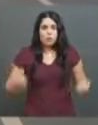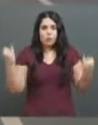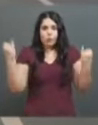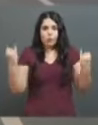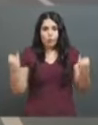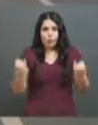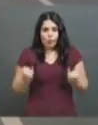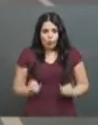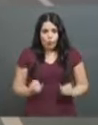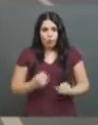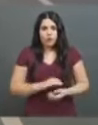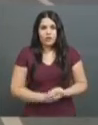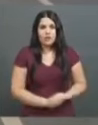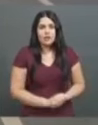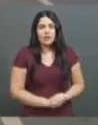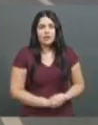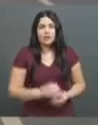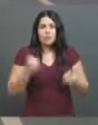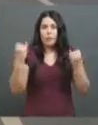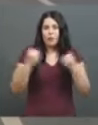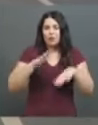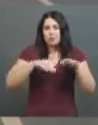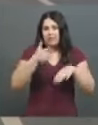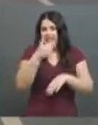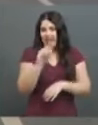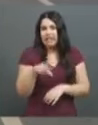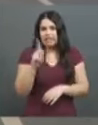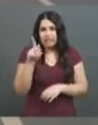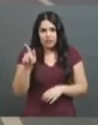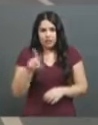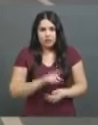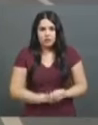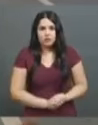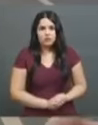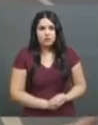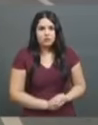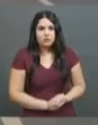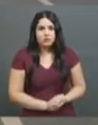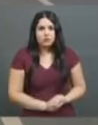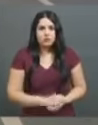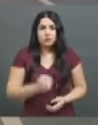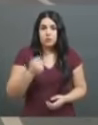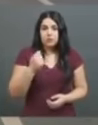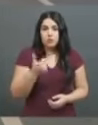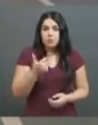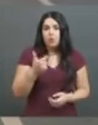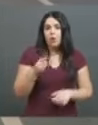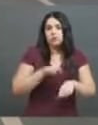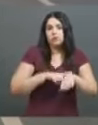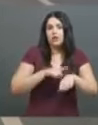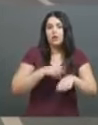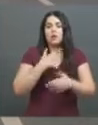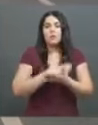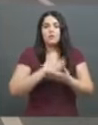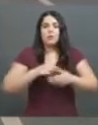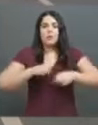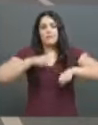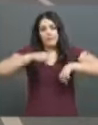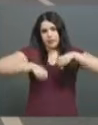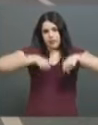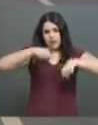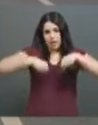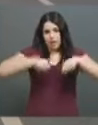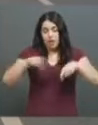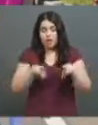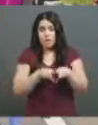para cá, no geral, uns 10 quilos, mais ou menos. Há pouco tempo, nós também começamos a andar de bicicleta e